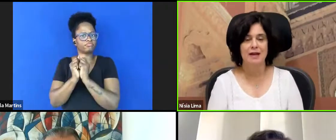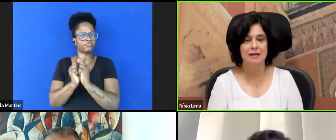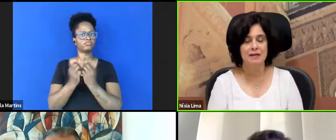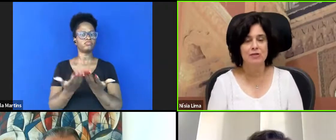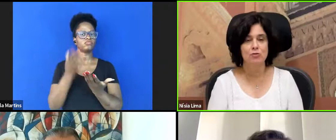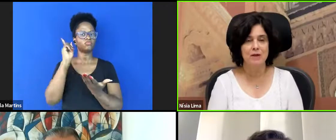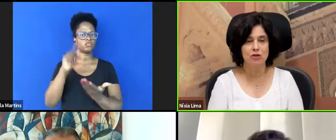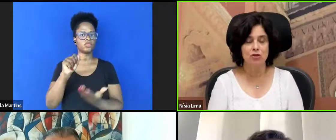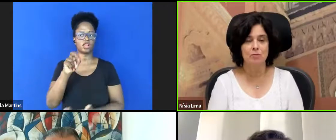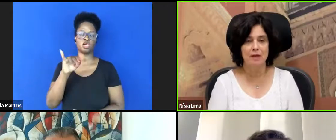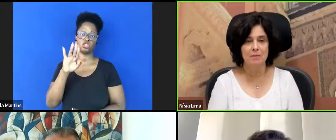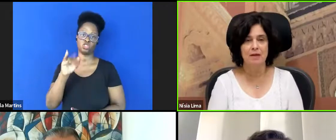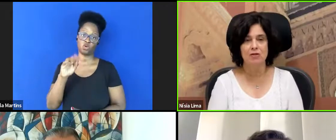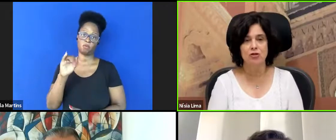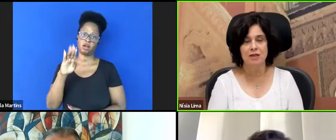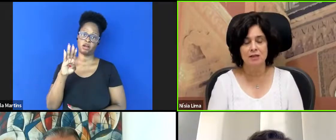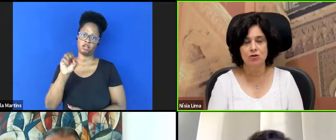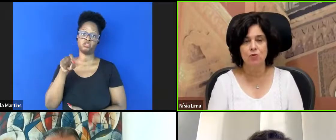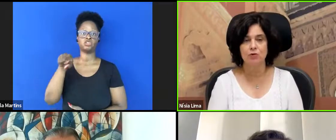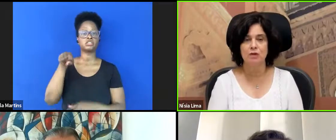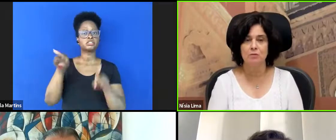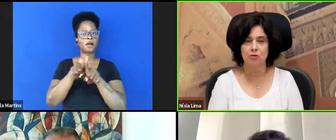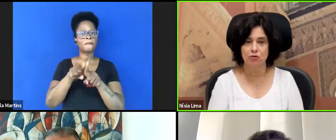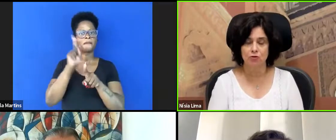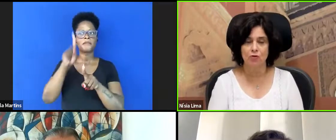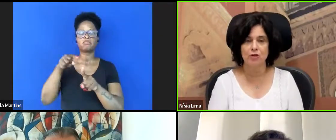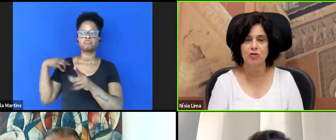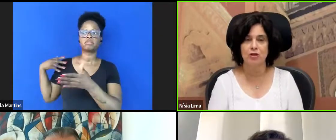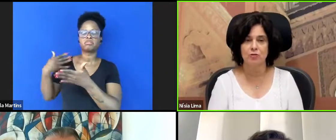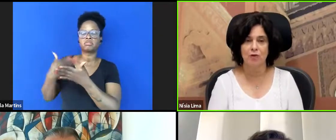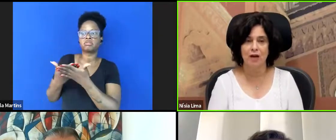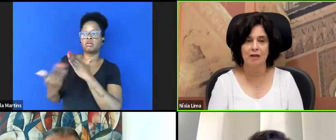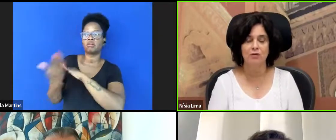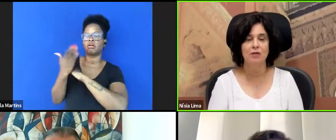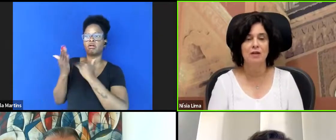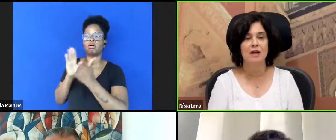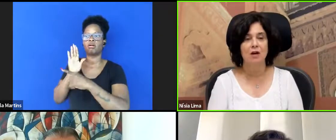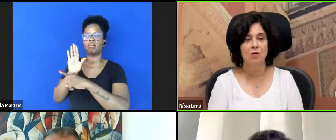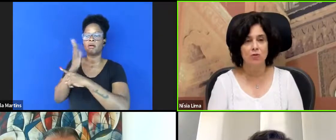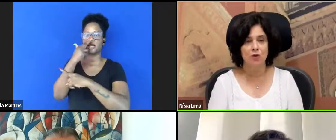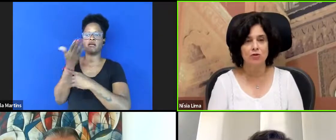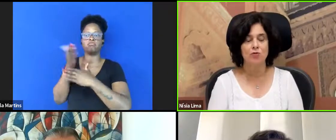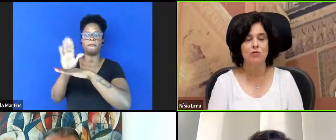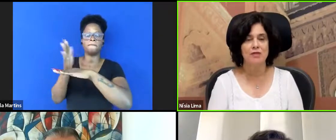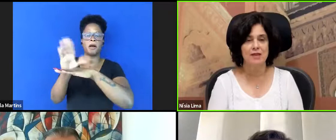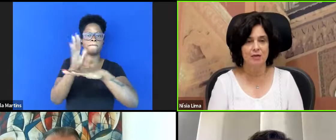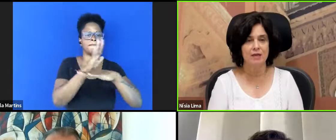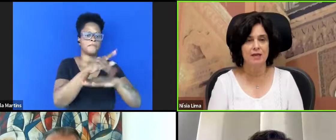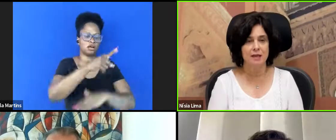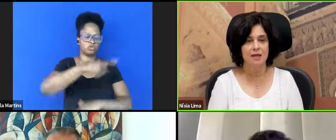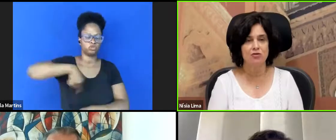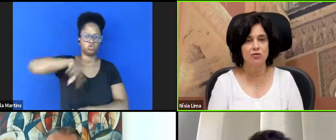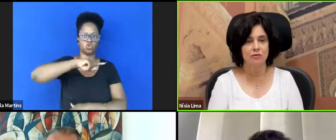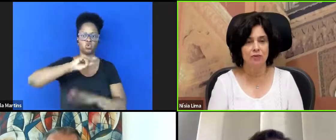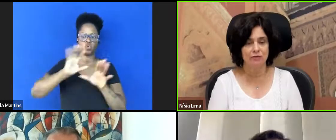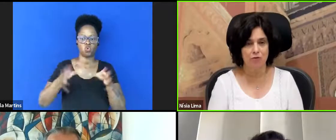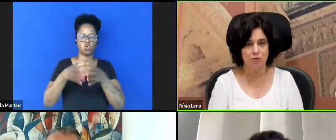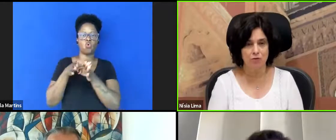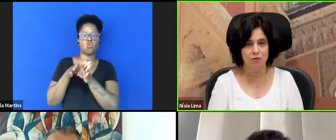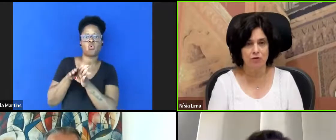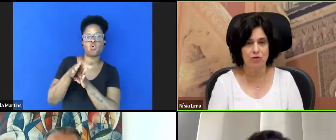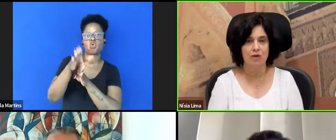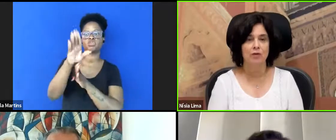Ageu Magalhães, mas também pelas grandes contribuições de Eduardo ao nosso Conselho Deliberativo